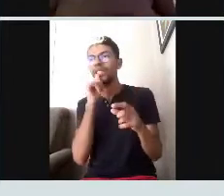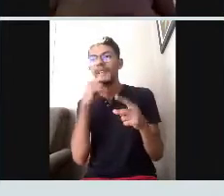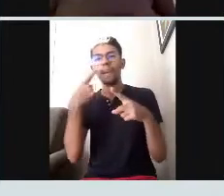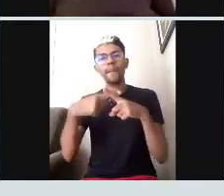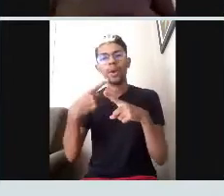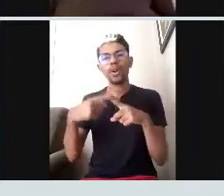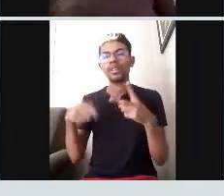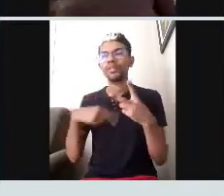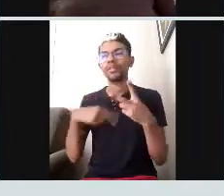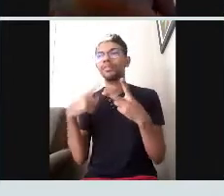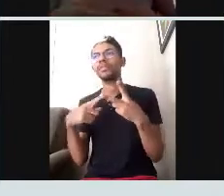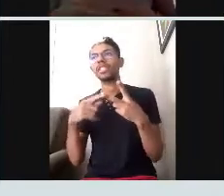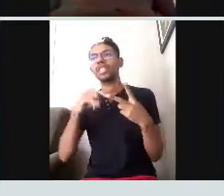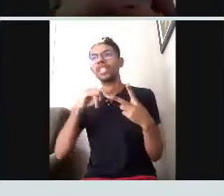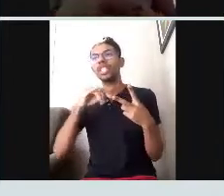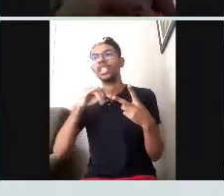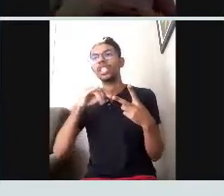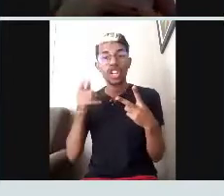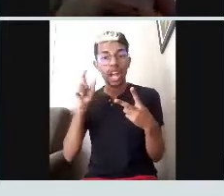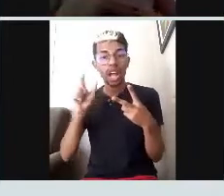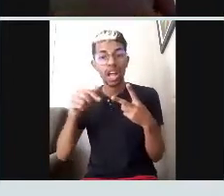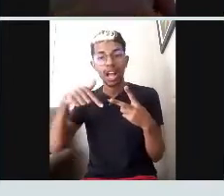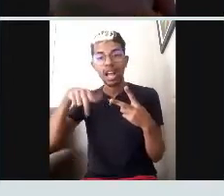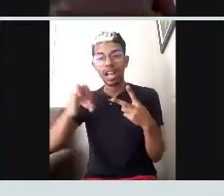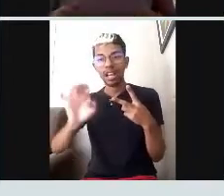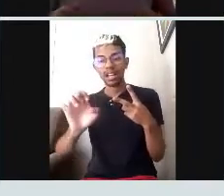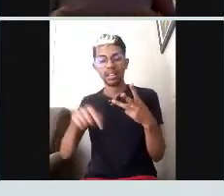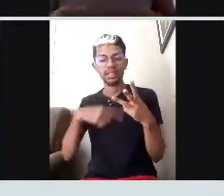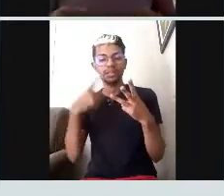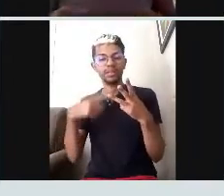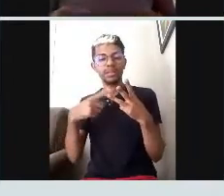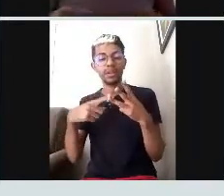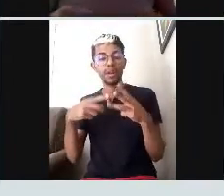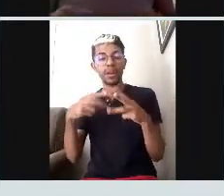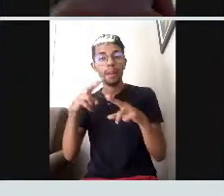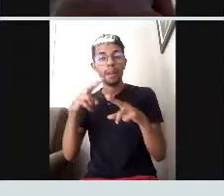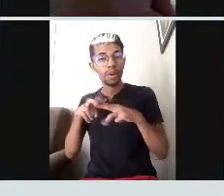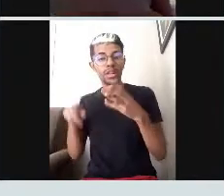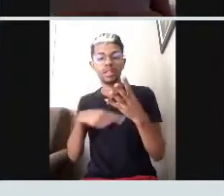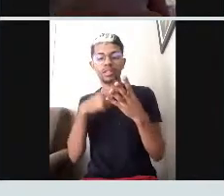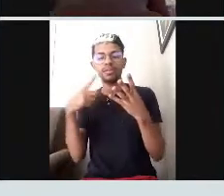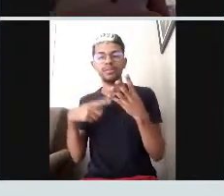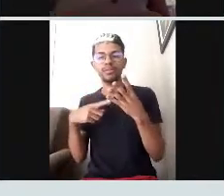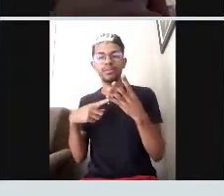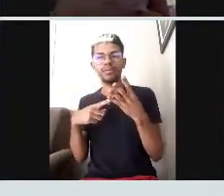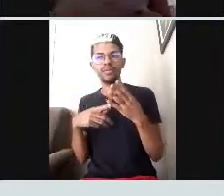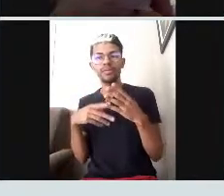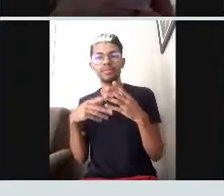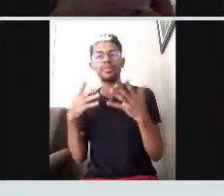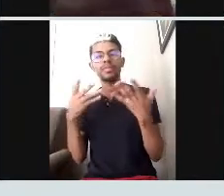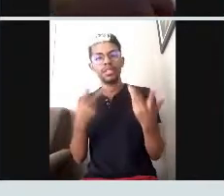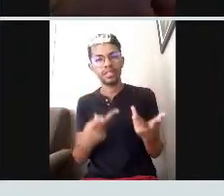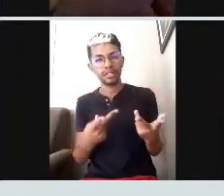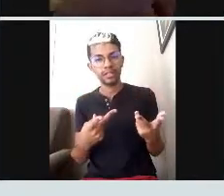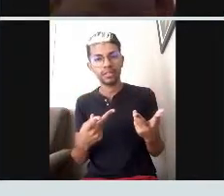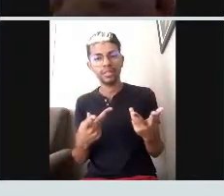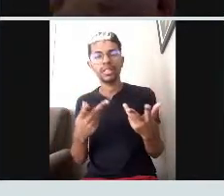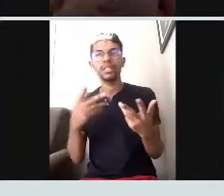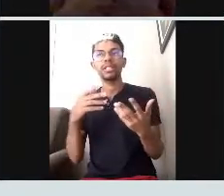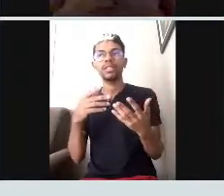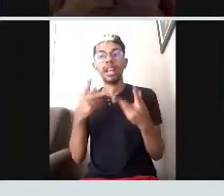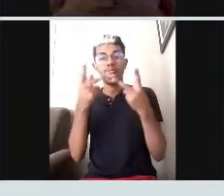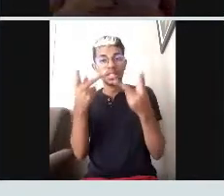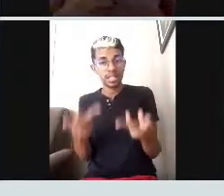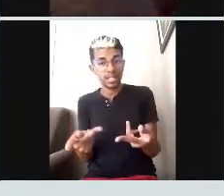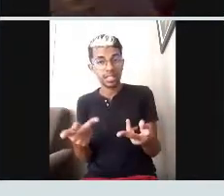que, portanto, por fim, dessa forma. Tudo isso a gente